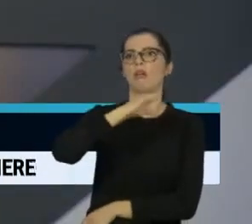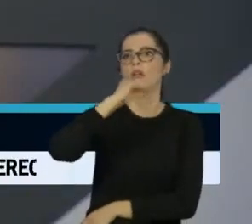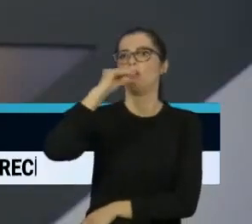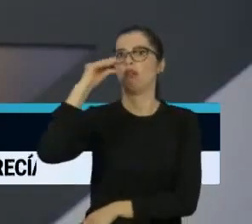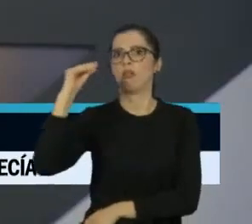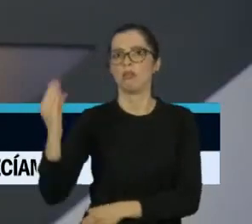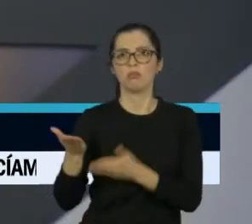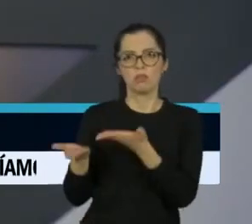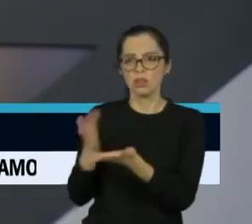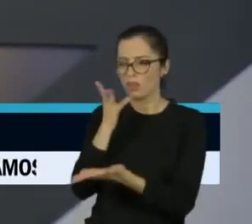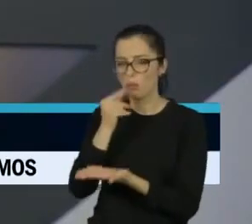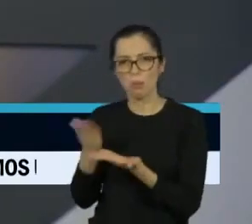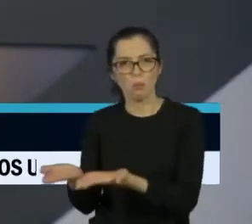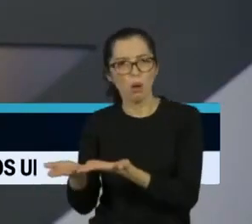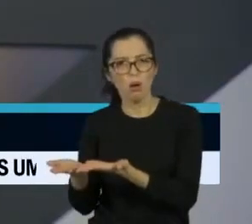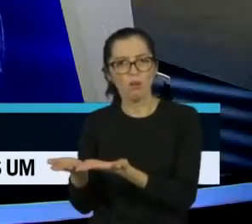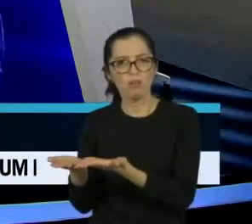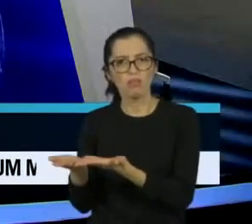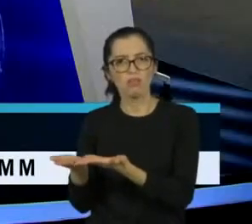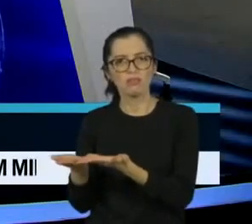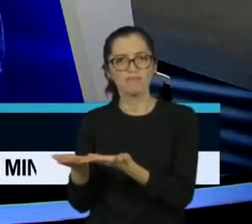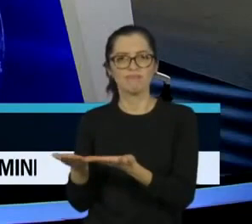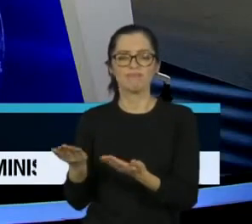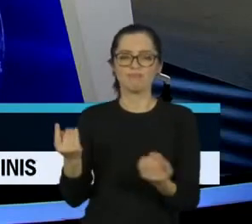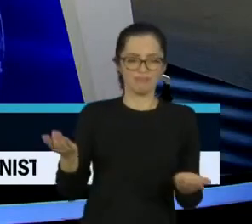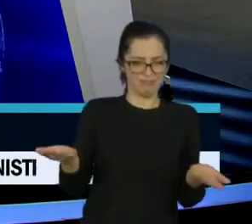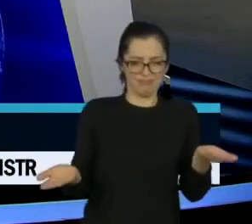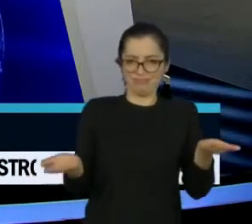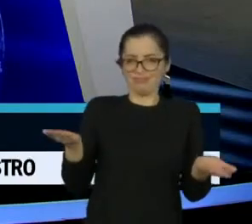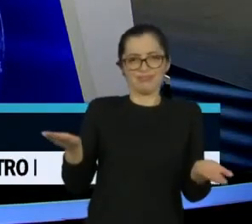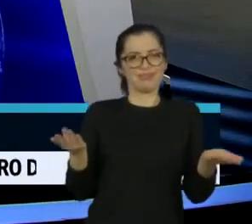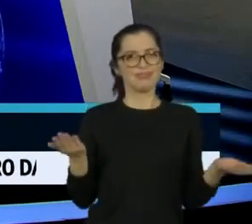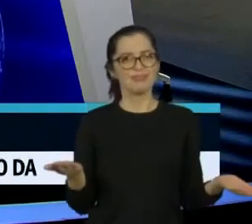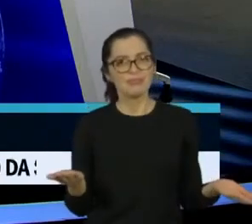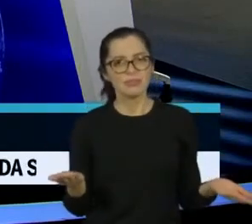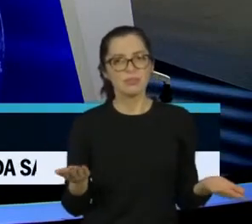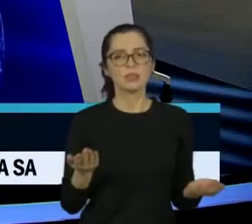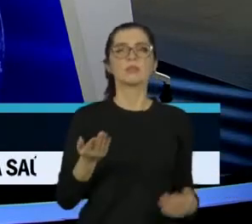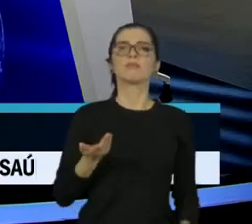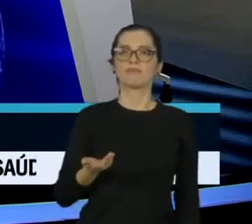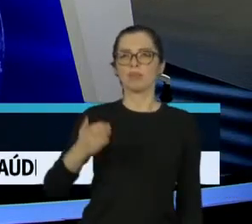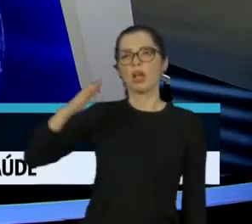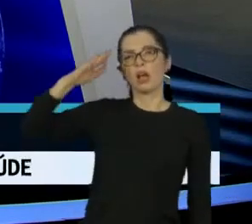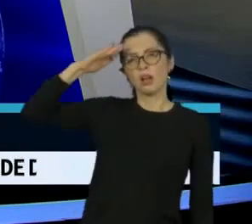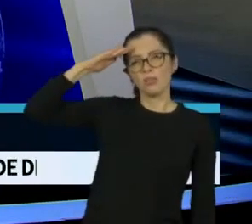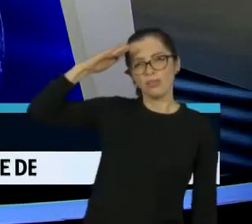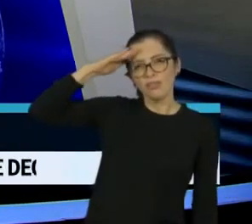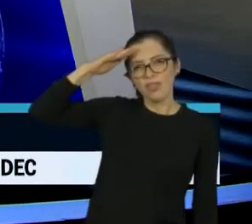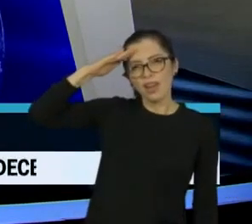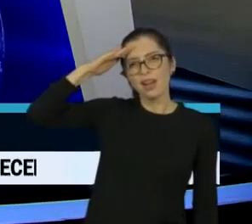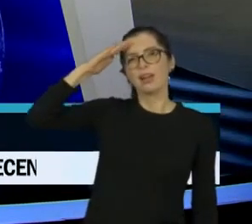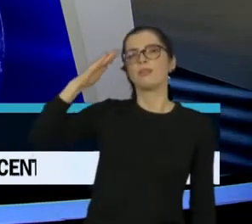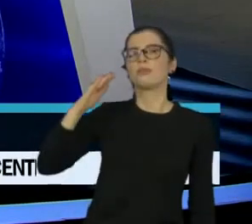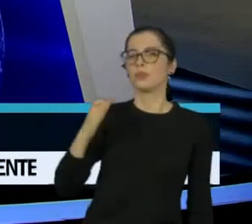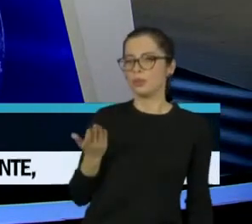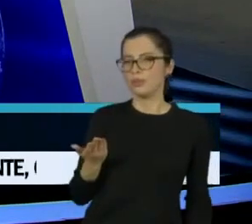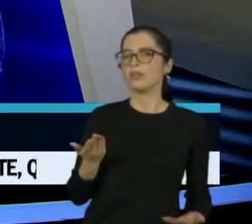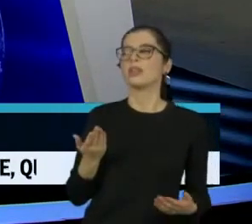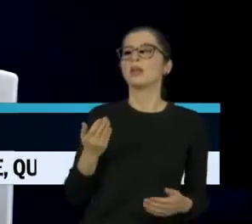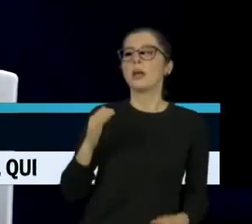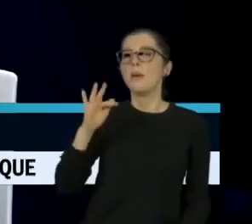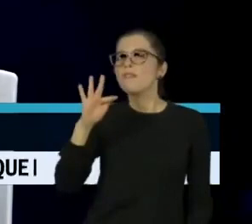uma decisão da justiça. As idas e vindas jurídicas do Fabrício Queiroz afetam politicamente o presidente Bolsonaro